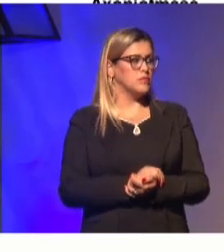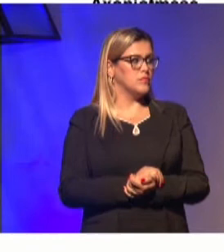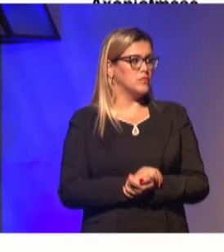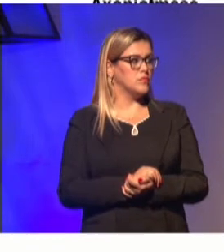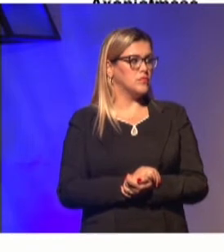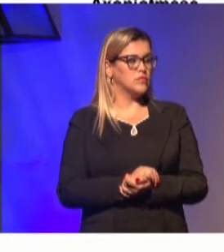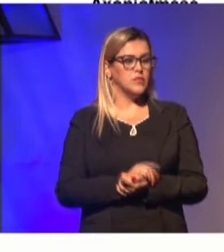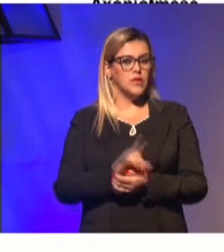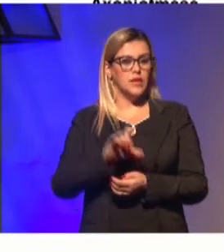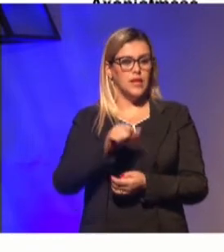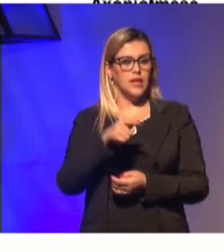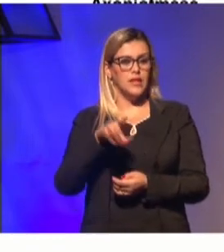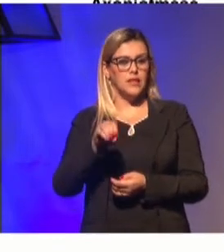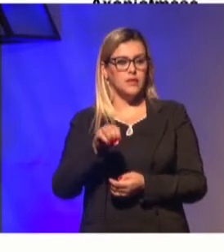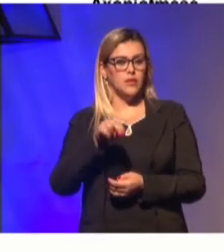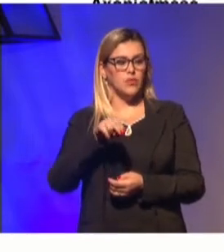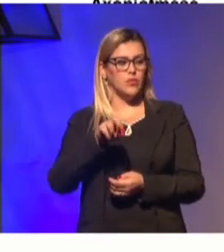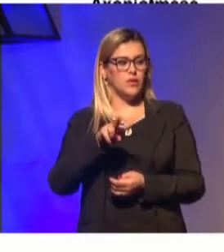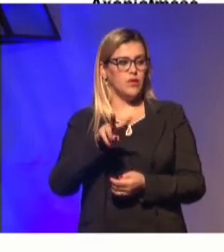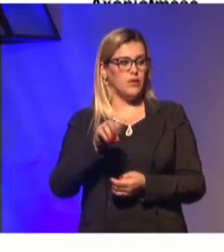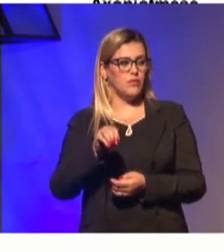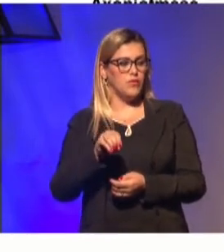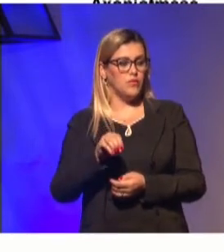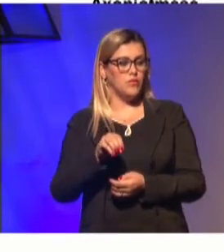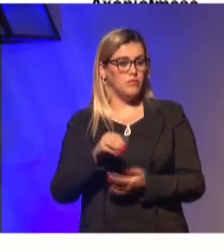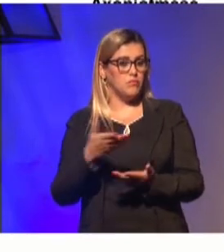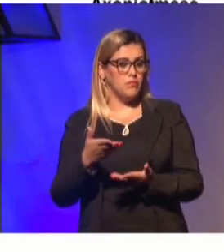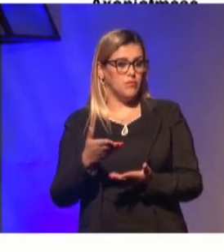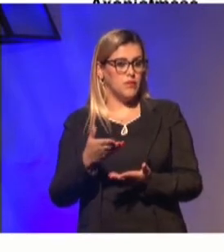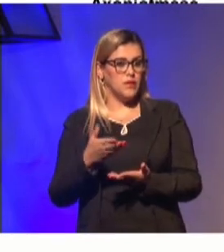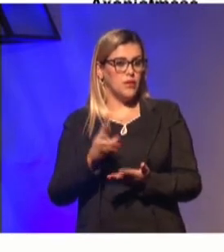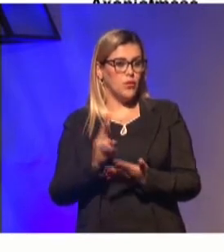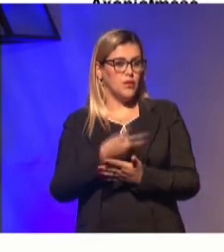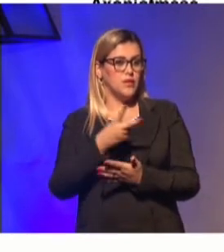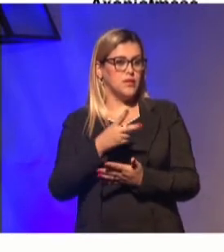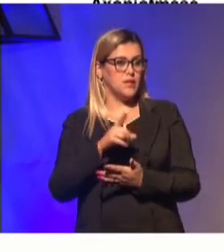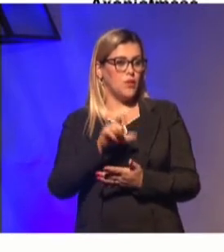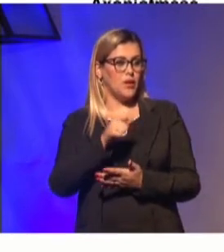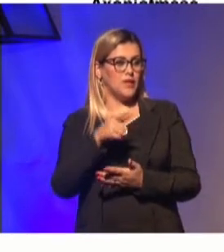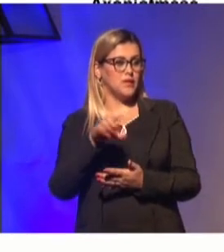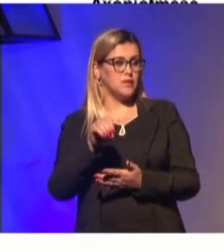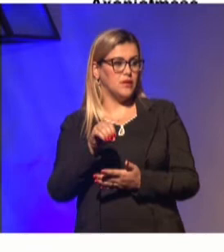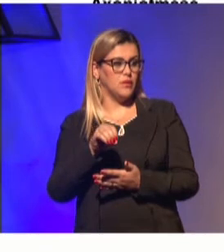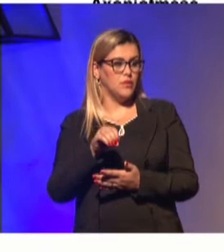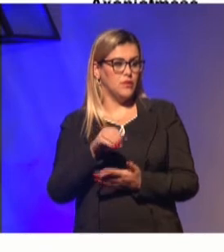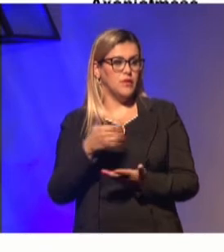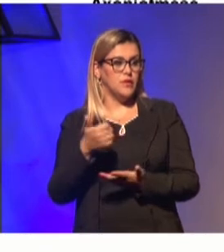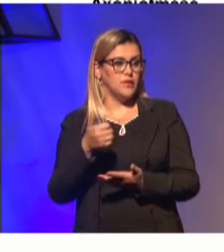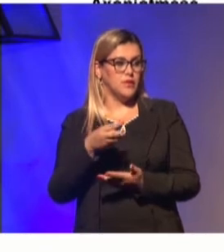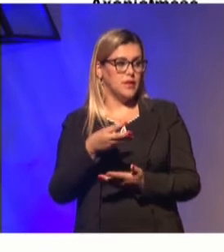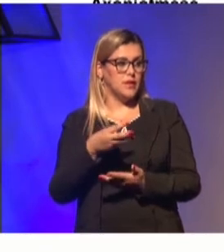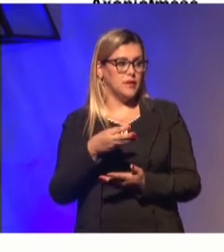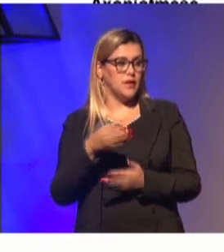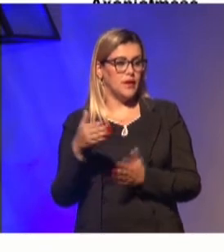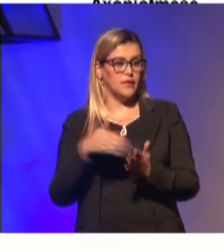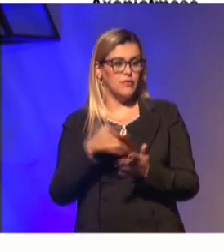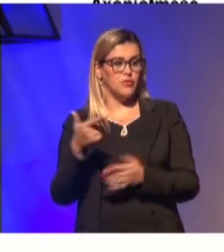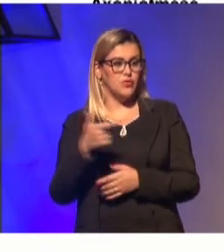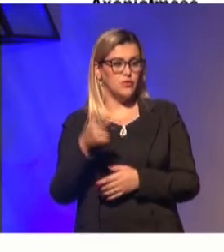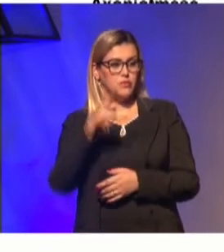a lesão do nervo periférico em si. Então, uma lesão que tem uma incidência aí de 13 a 23 pessoas a cada 100 mil,